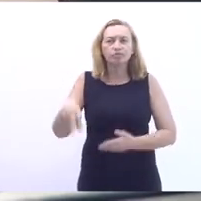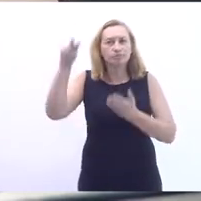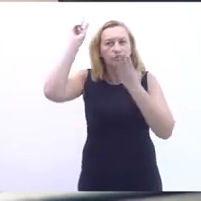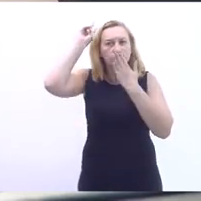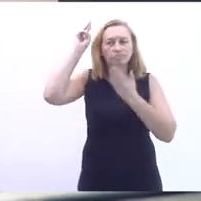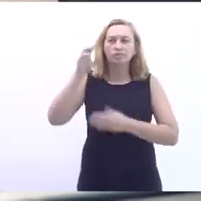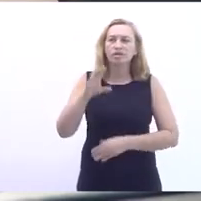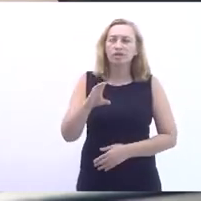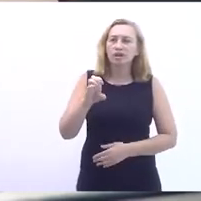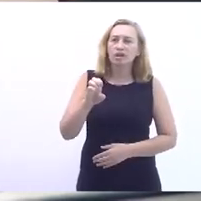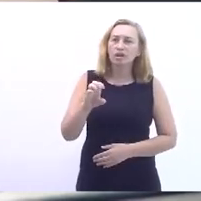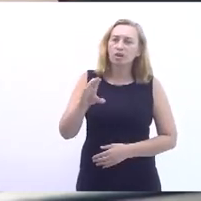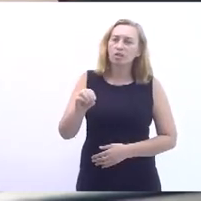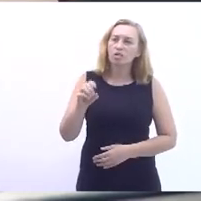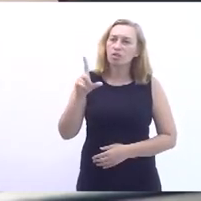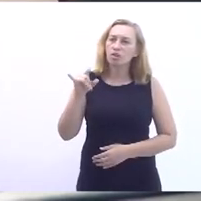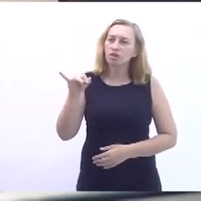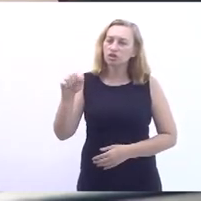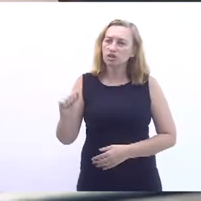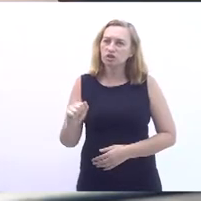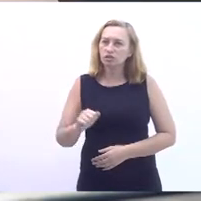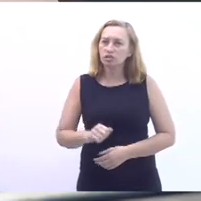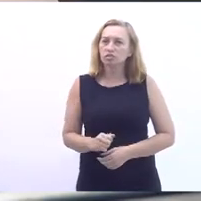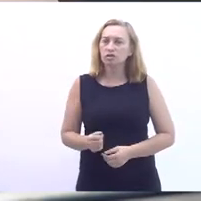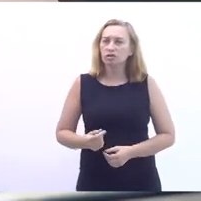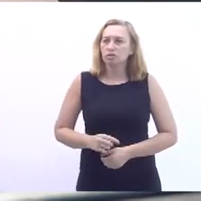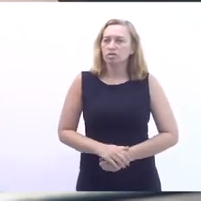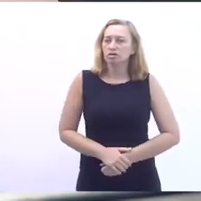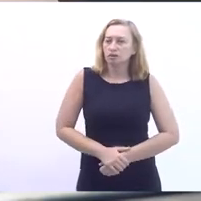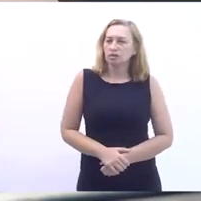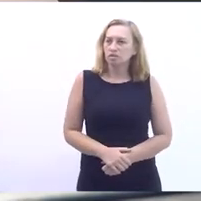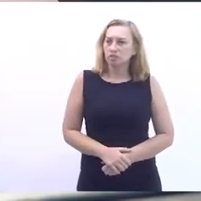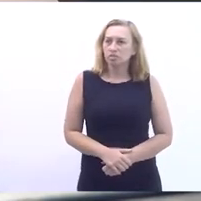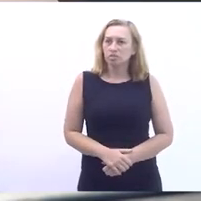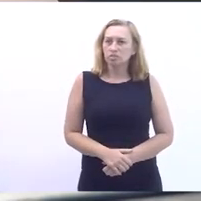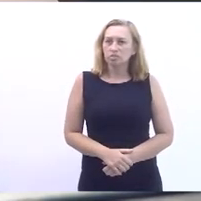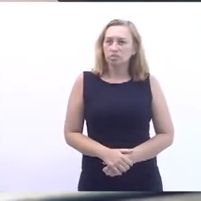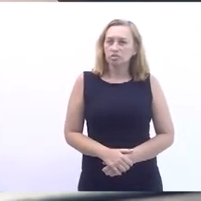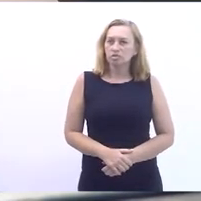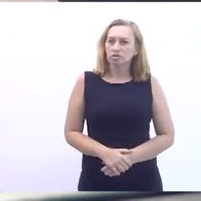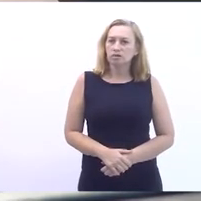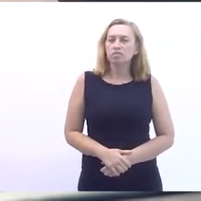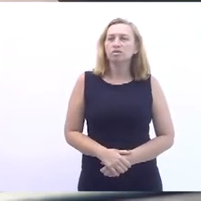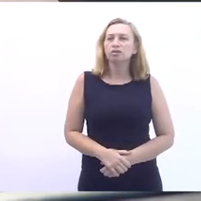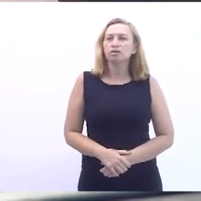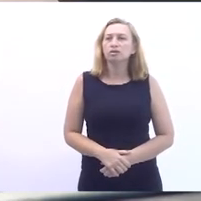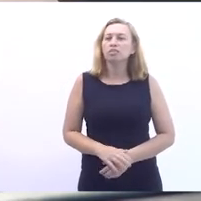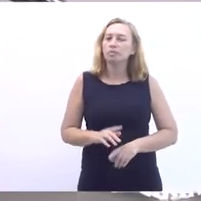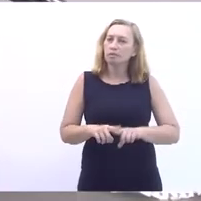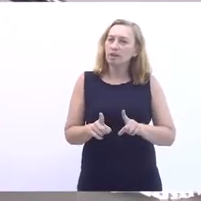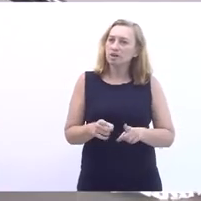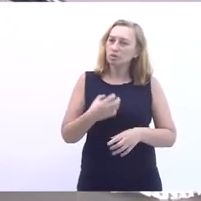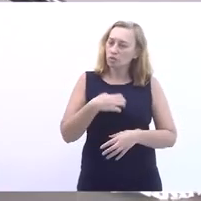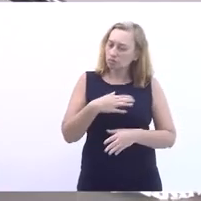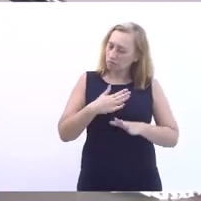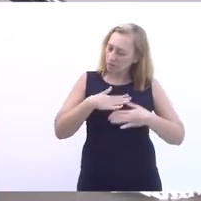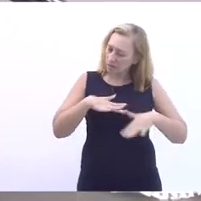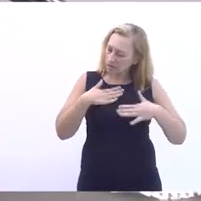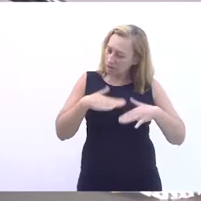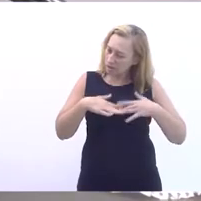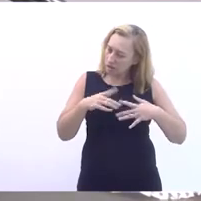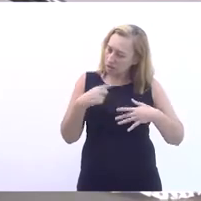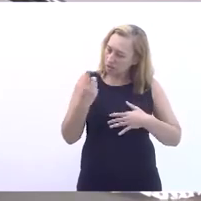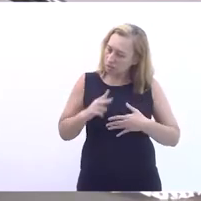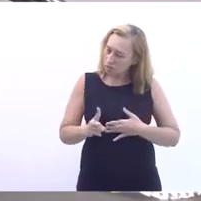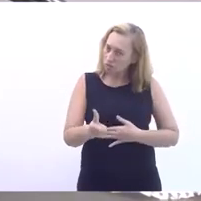os ecologistas todos aqueles estão sendo vítimas deste obscurantismo desse ódio mas o áudio vai passar e